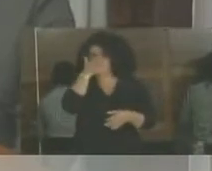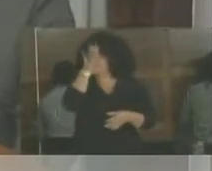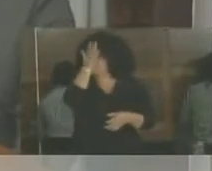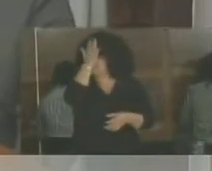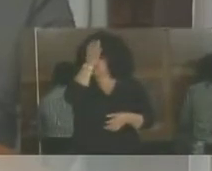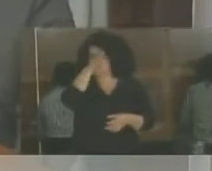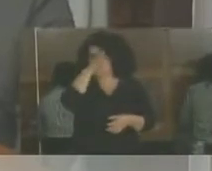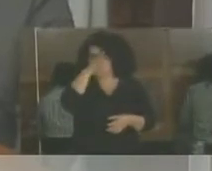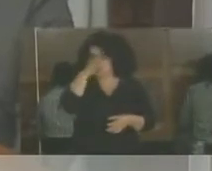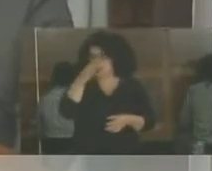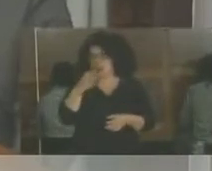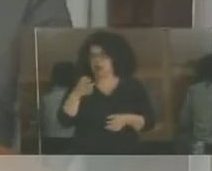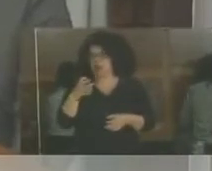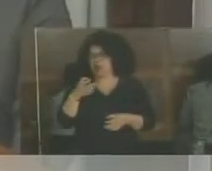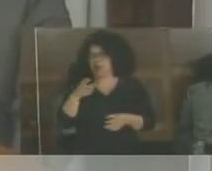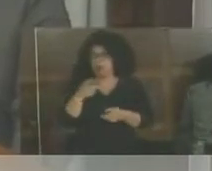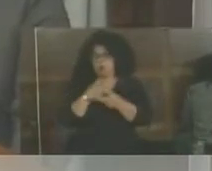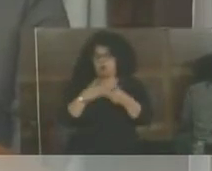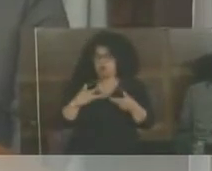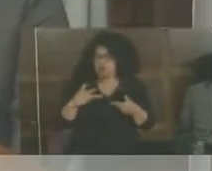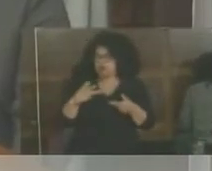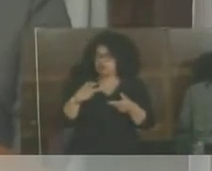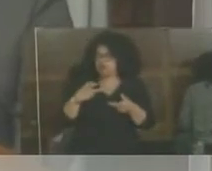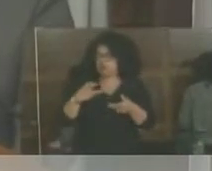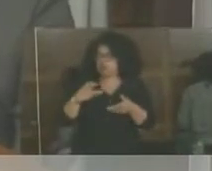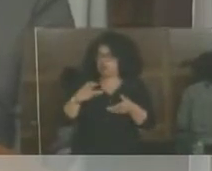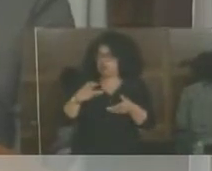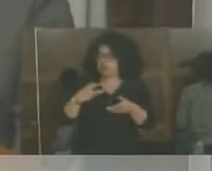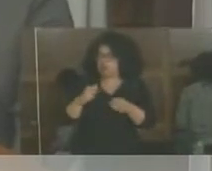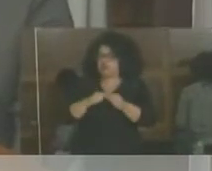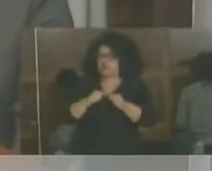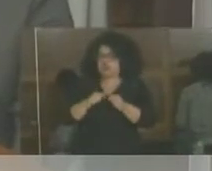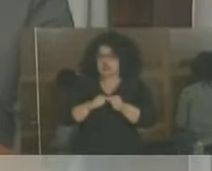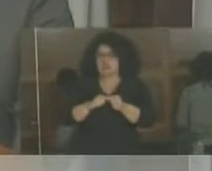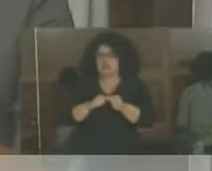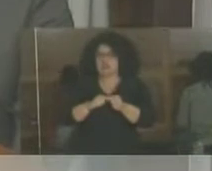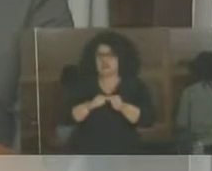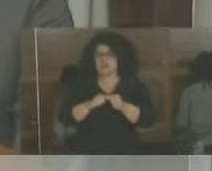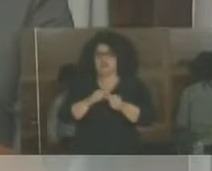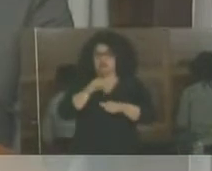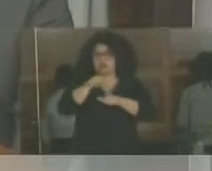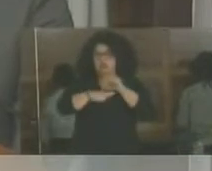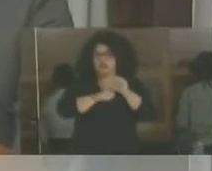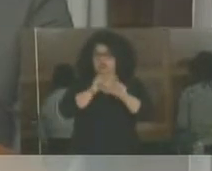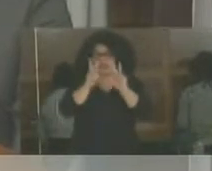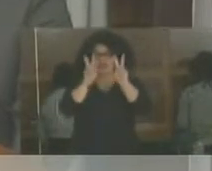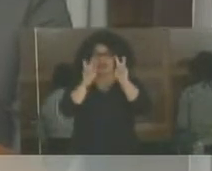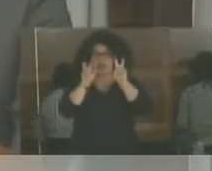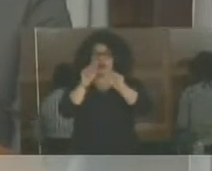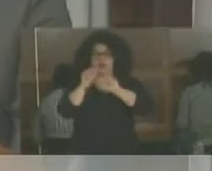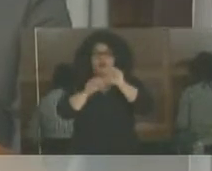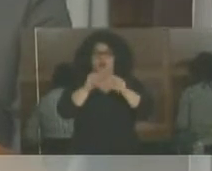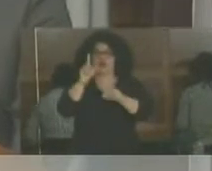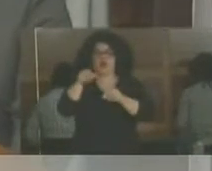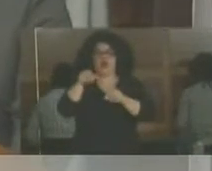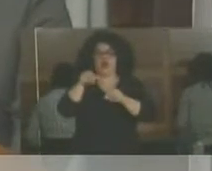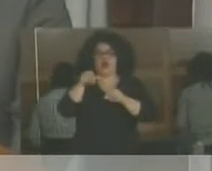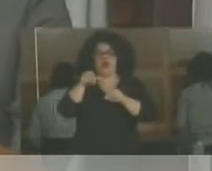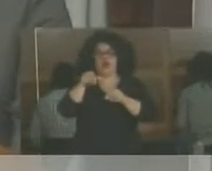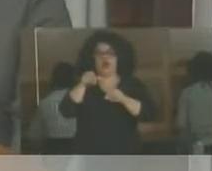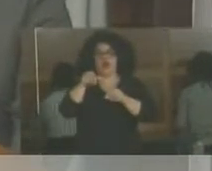da maioria das pessoas. E o assunto que tratarei hoje aqui com exclusividade é sobre a prevenção ao